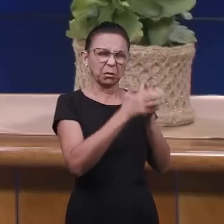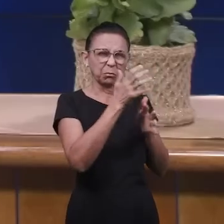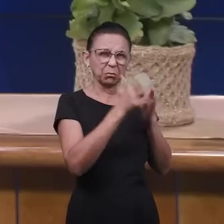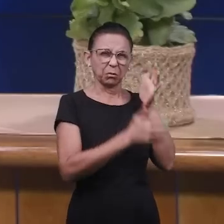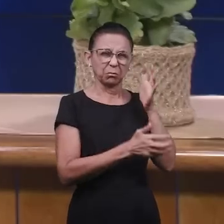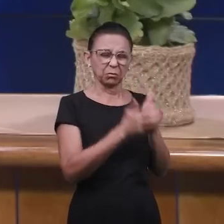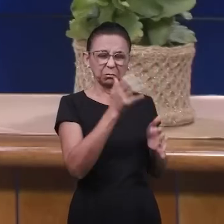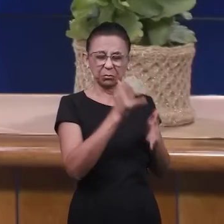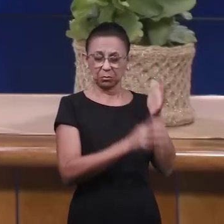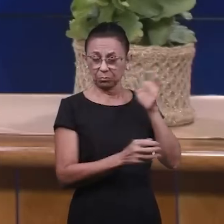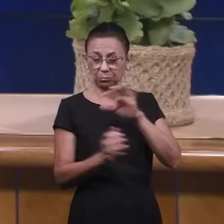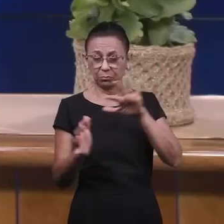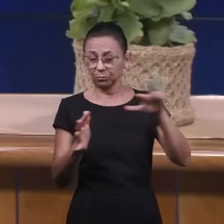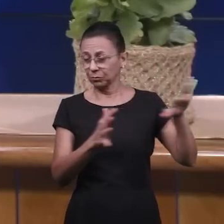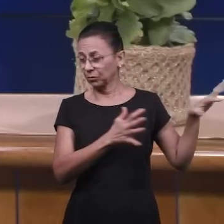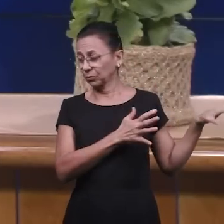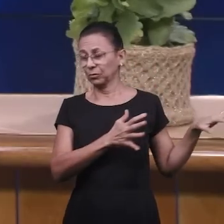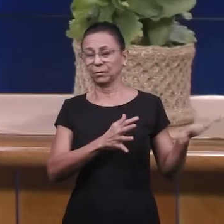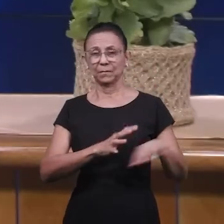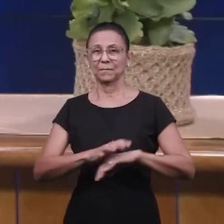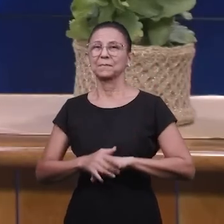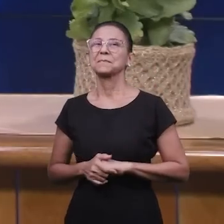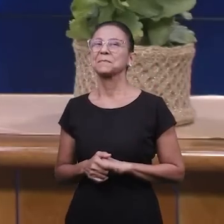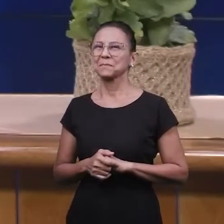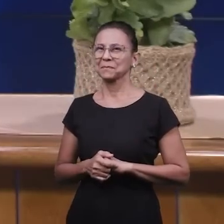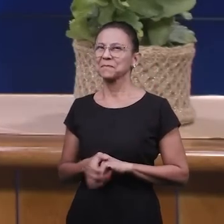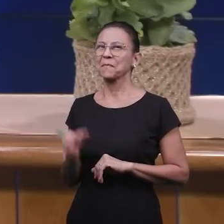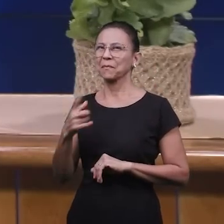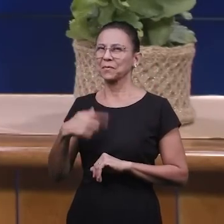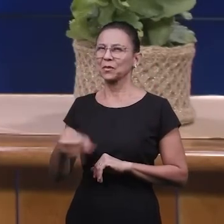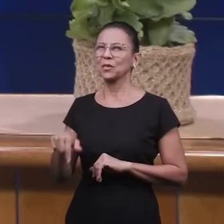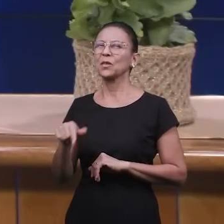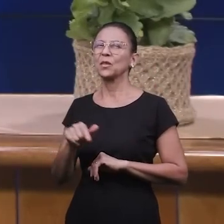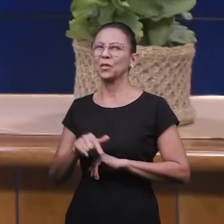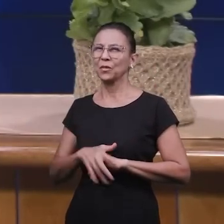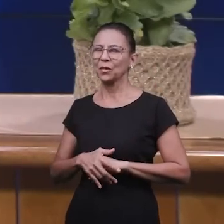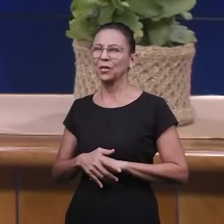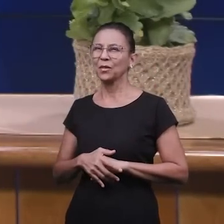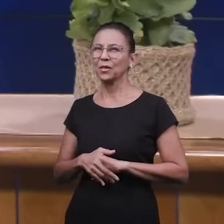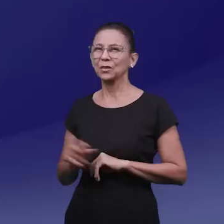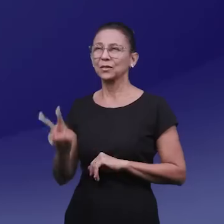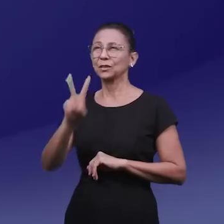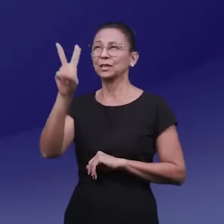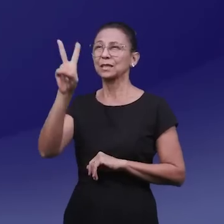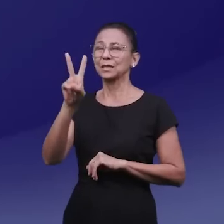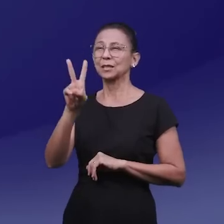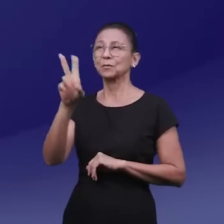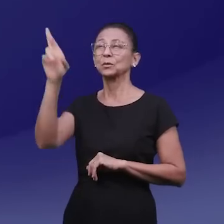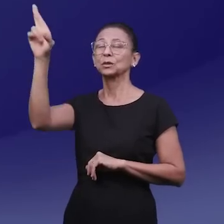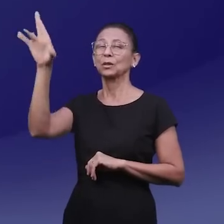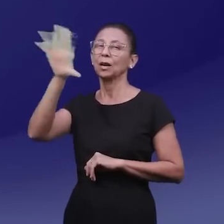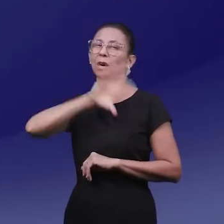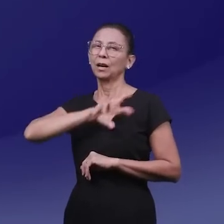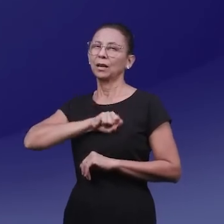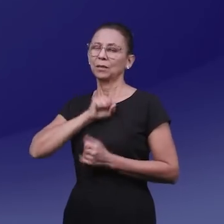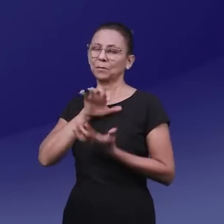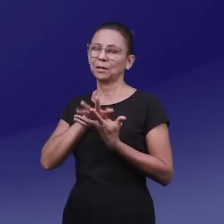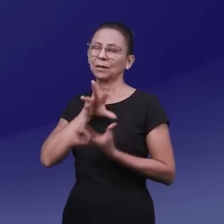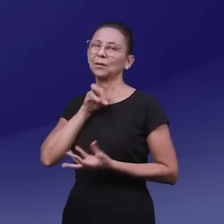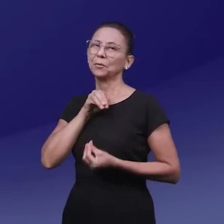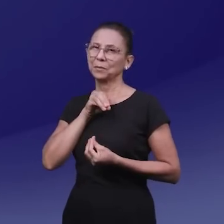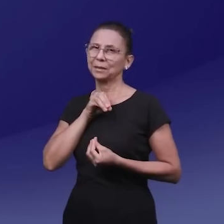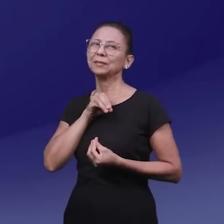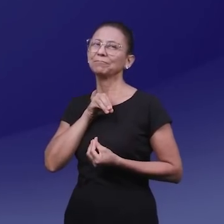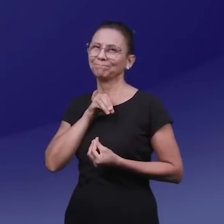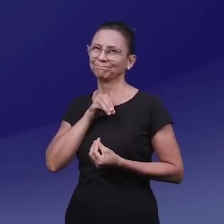perdeu, senão o filho da perdição. Então, meus irmãos, é muito importante a gente observar que nós estamos